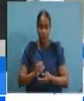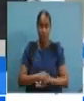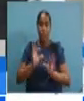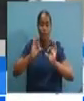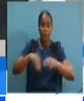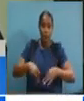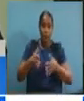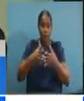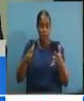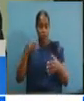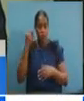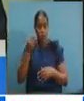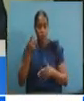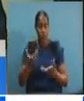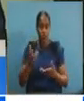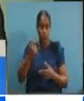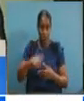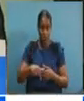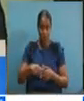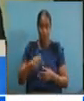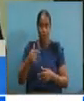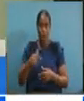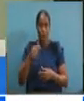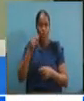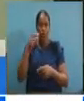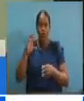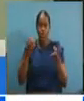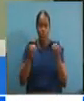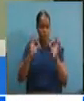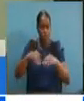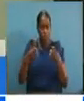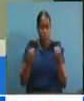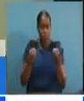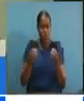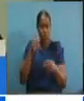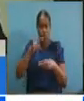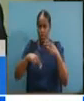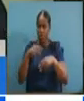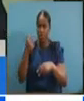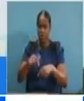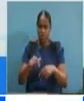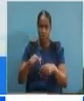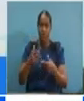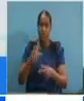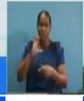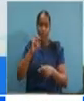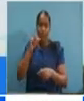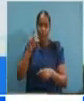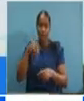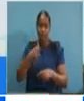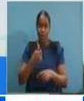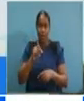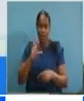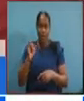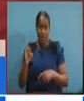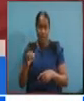termina grandes jogos que no tempo que sem recursos de obras de drenagem de cada vez e fui terceiro e último índice é óbvio de